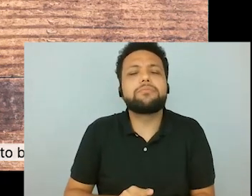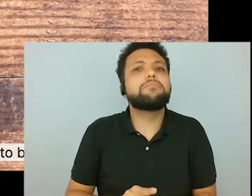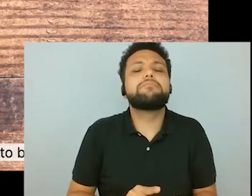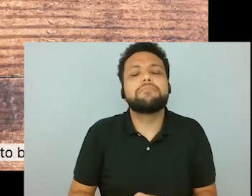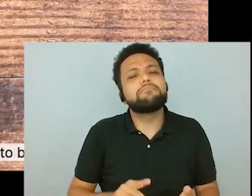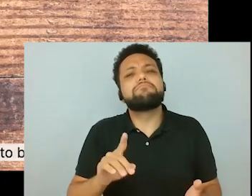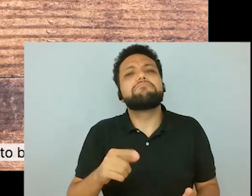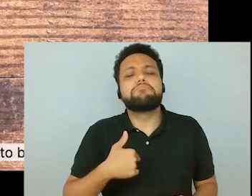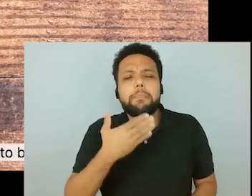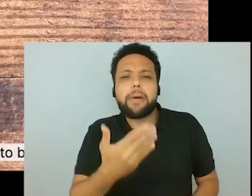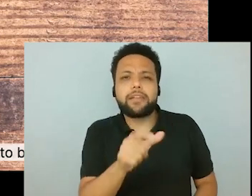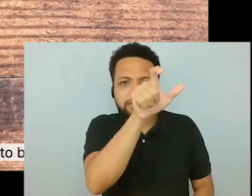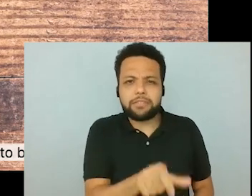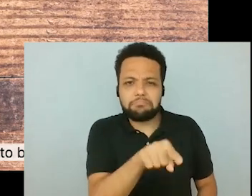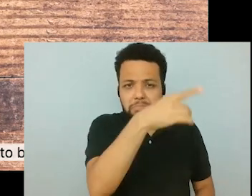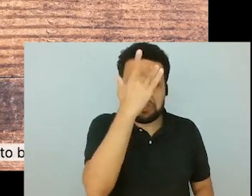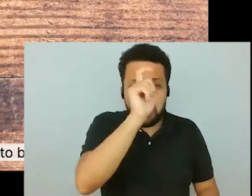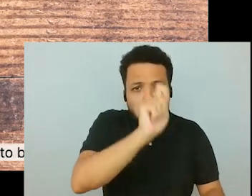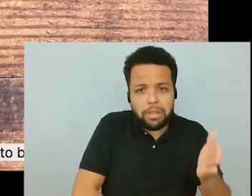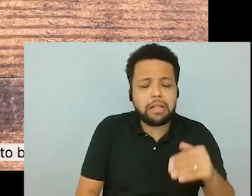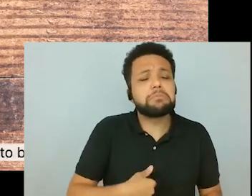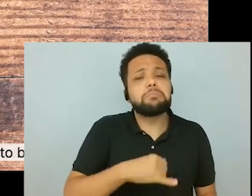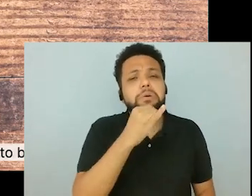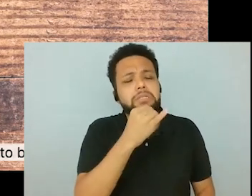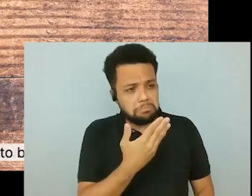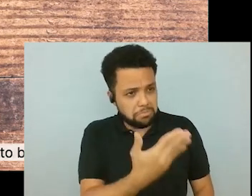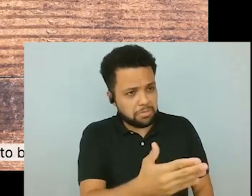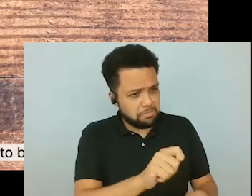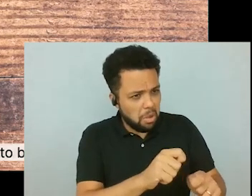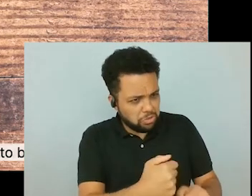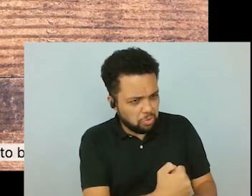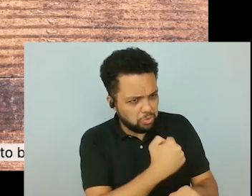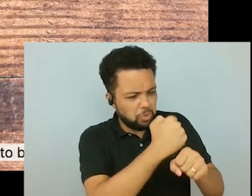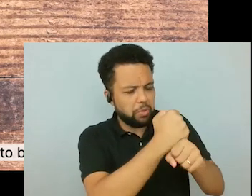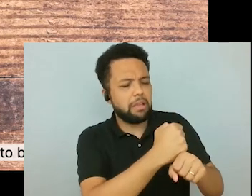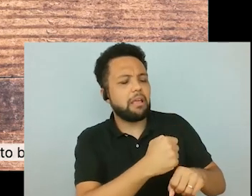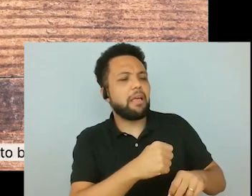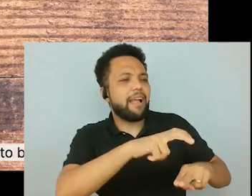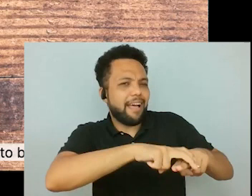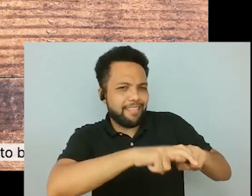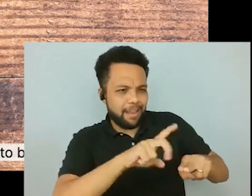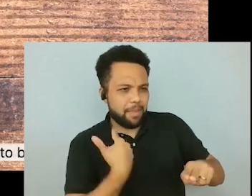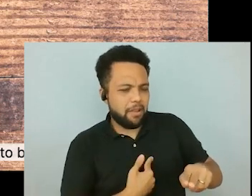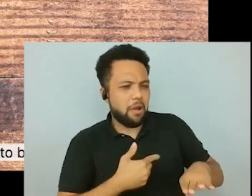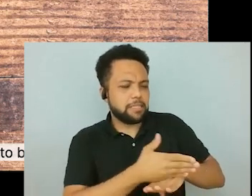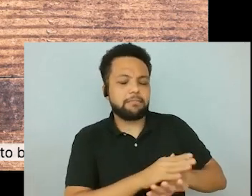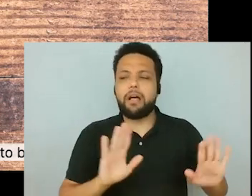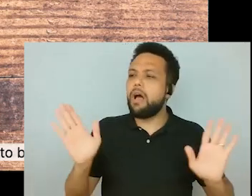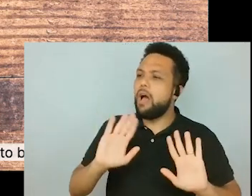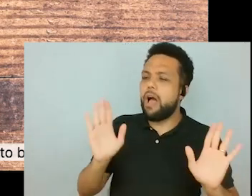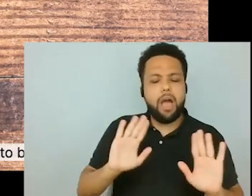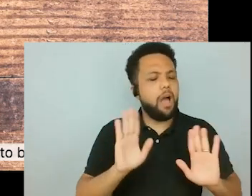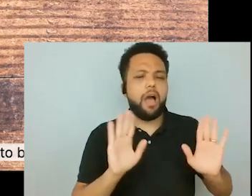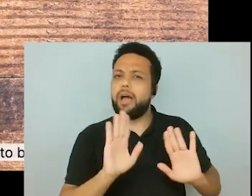pedir para a pessoa fazer uma cadeira e ela vai falar assim, nossa, cadeira não dá, porque cadeira precisa usar serra e